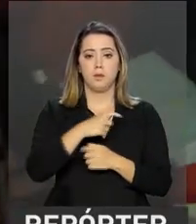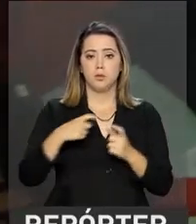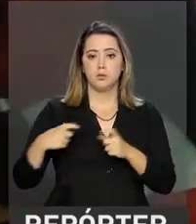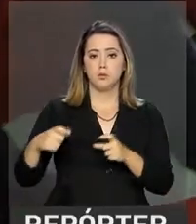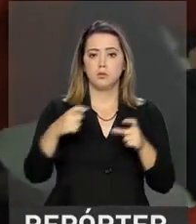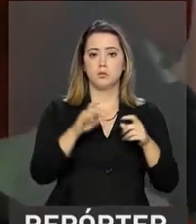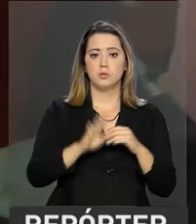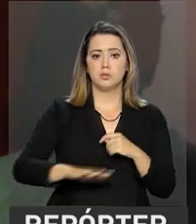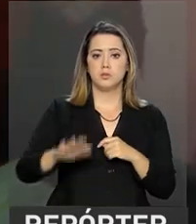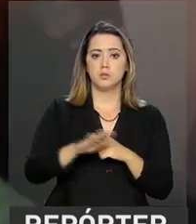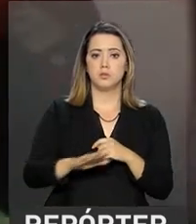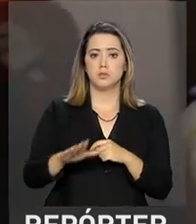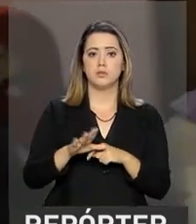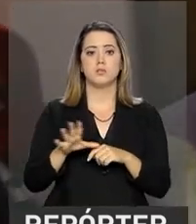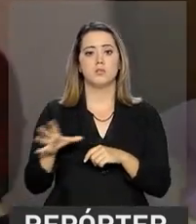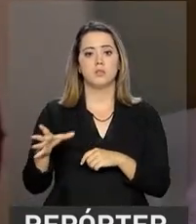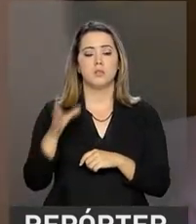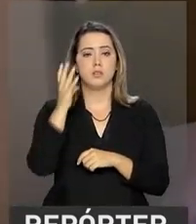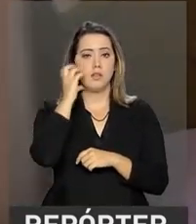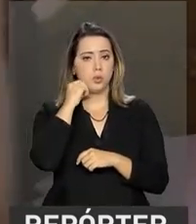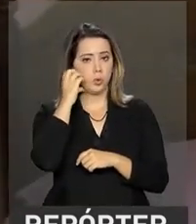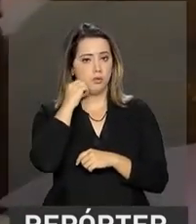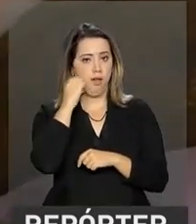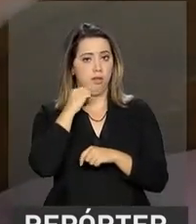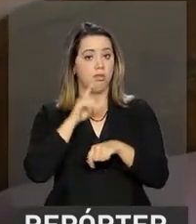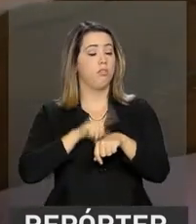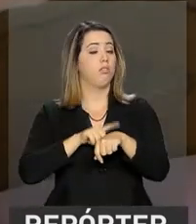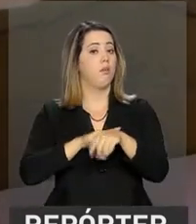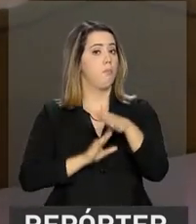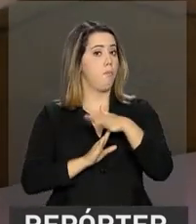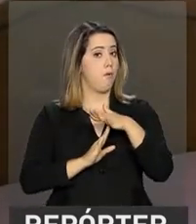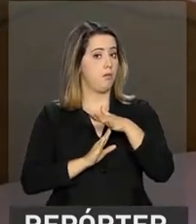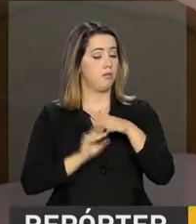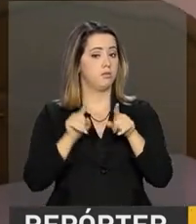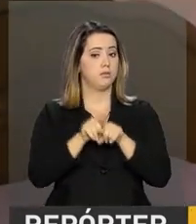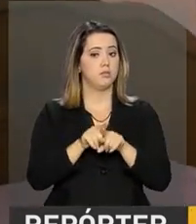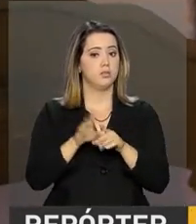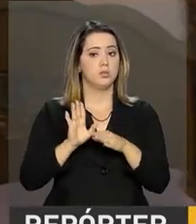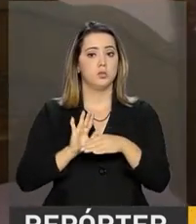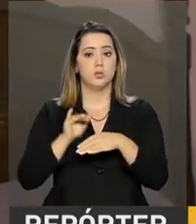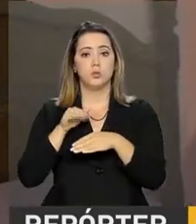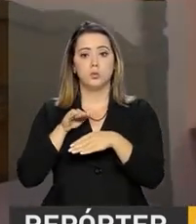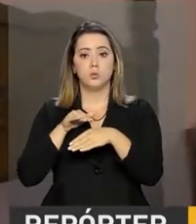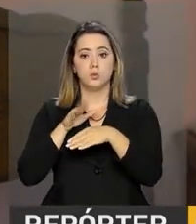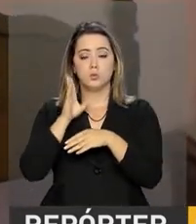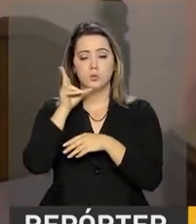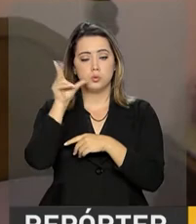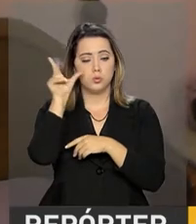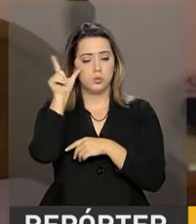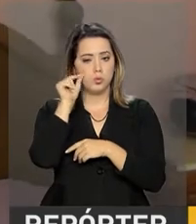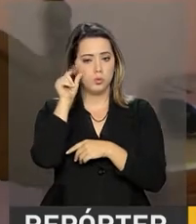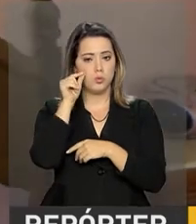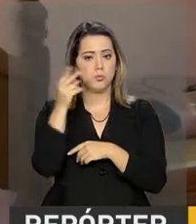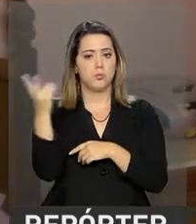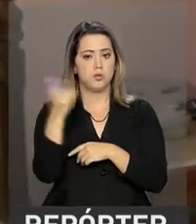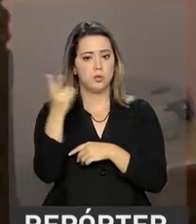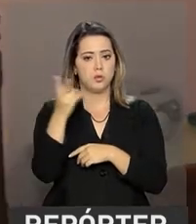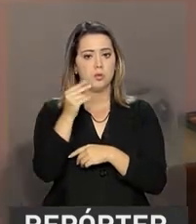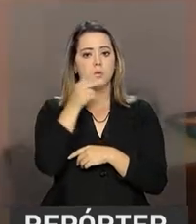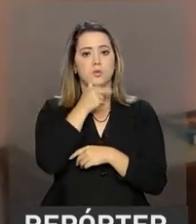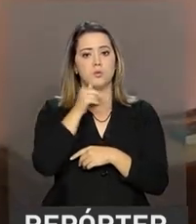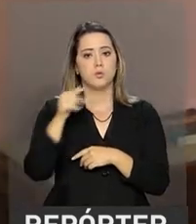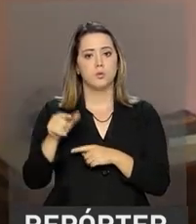crianças que foram adotadas temporariamente pela Elizabeth. Nessa cama dormiam a Camille e a Ana Beatriz. E nessa,